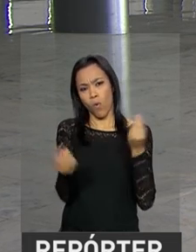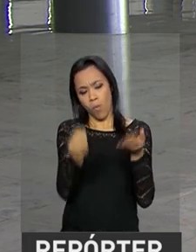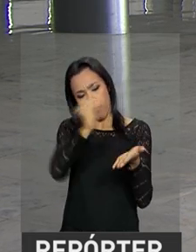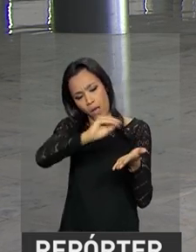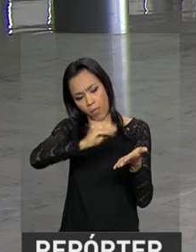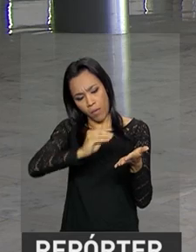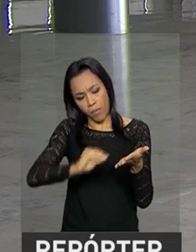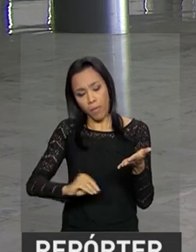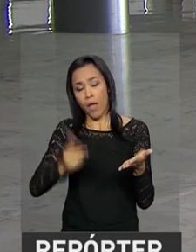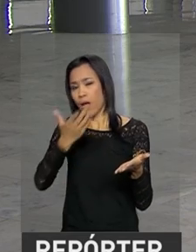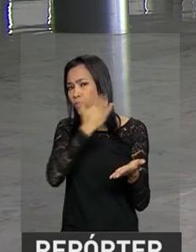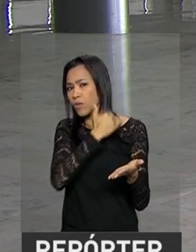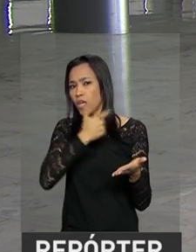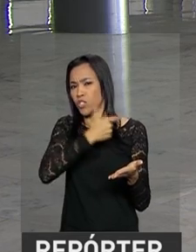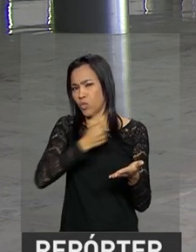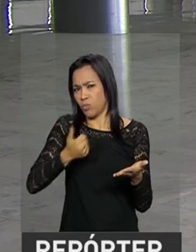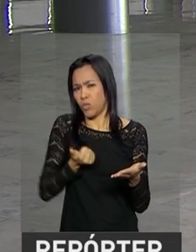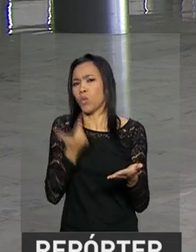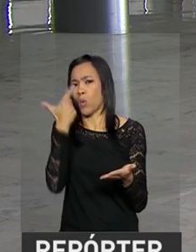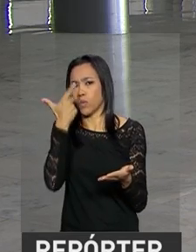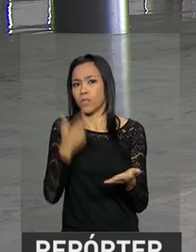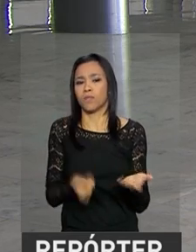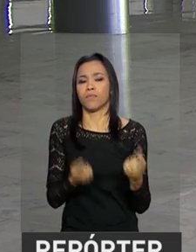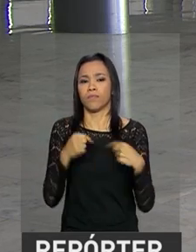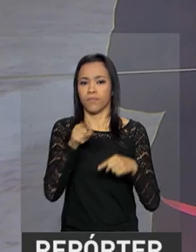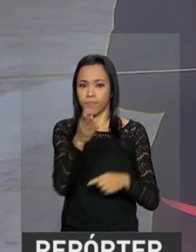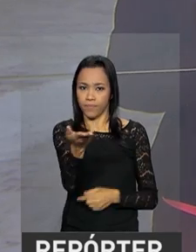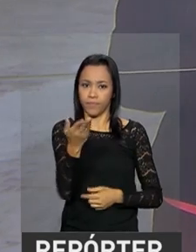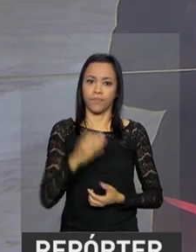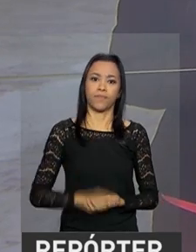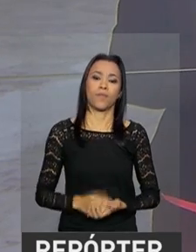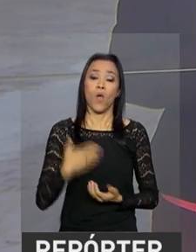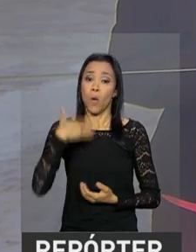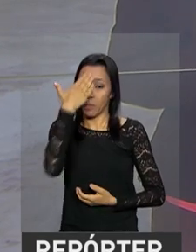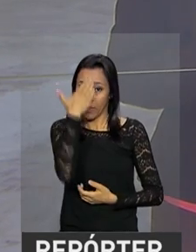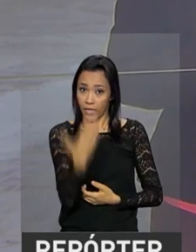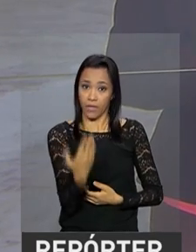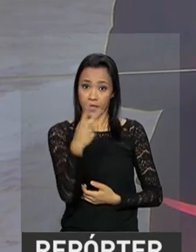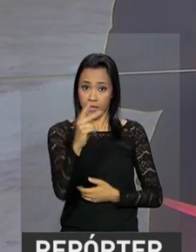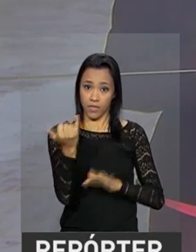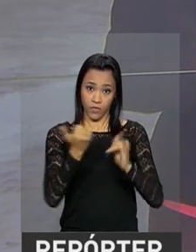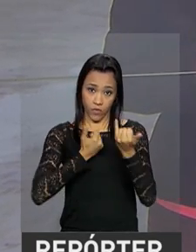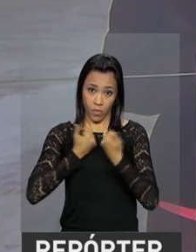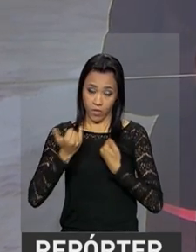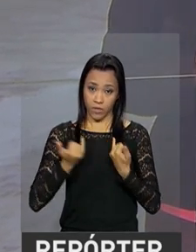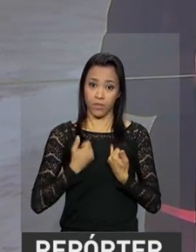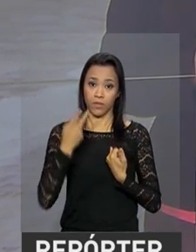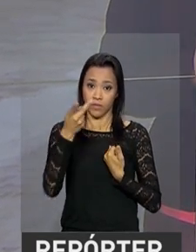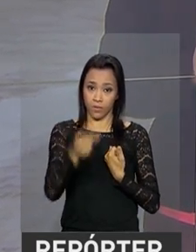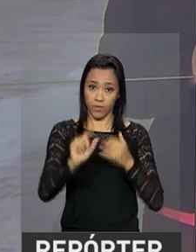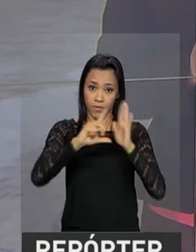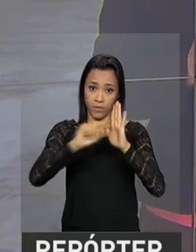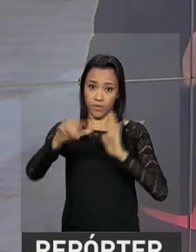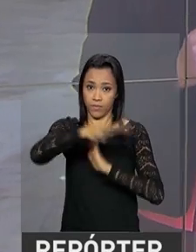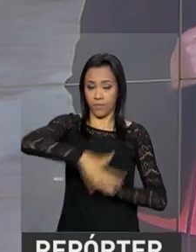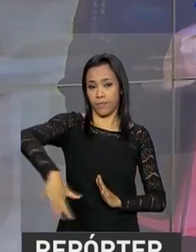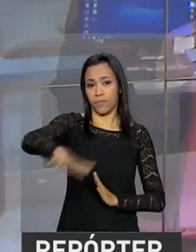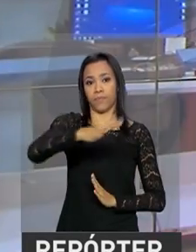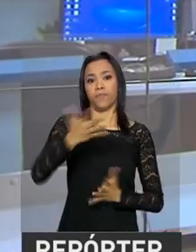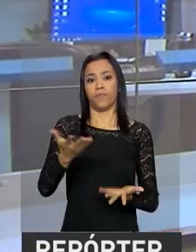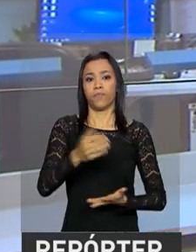livro branco é de 2012 é com você José luí Obrigado Taísa pelas informações ao vivo direto aí do Palácio do